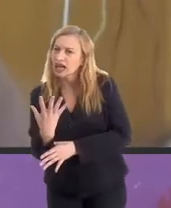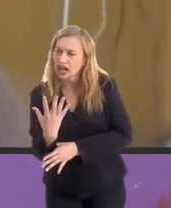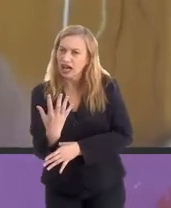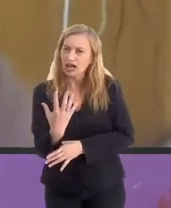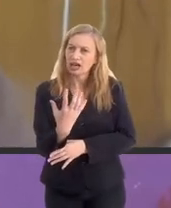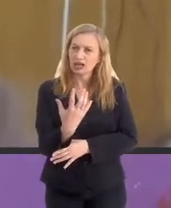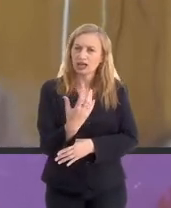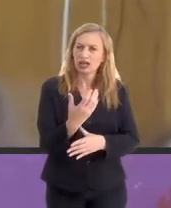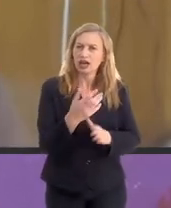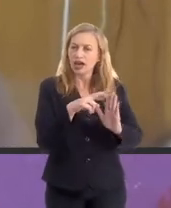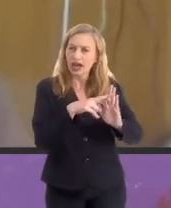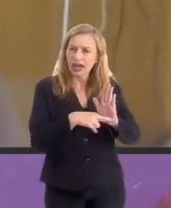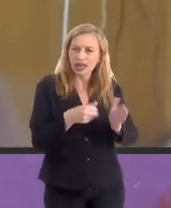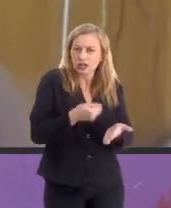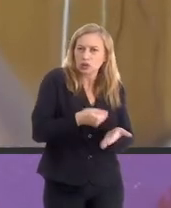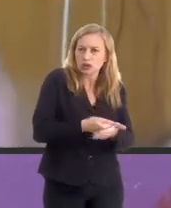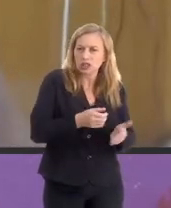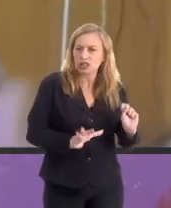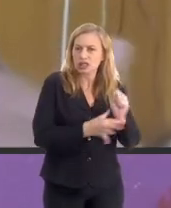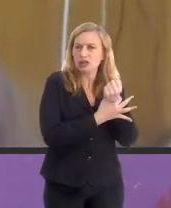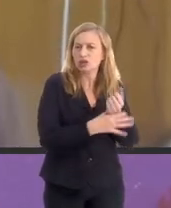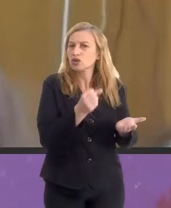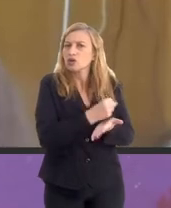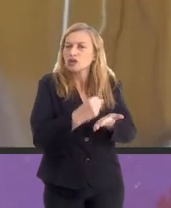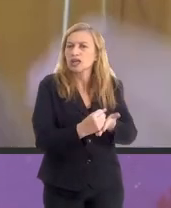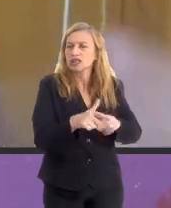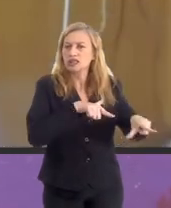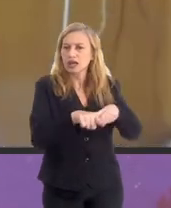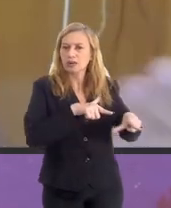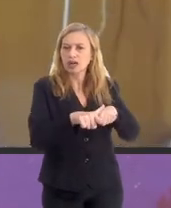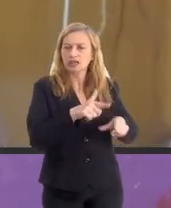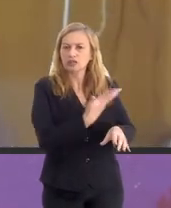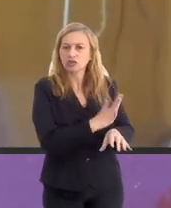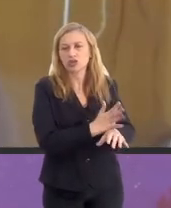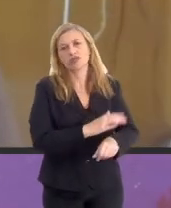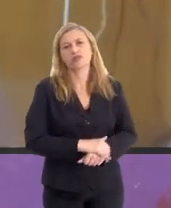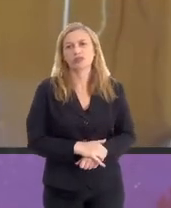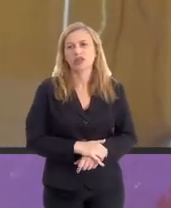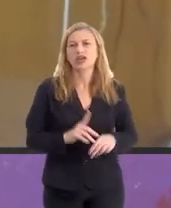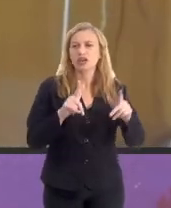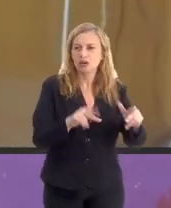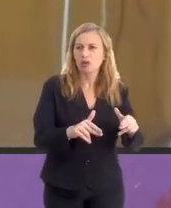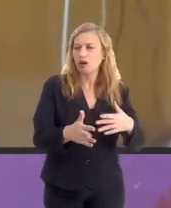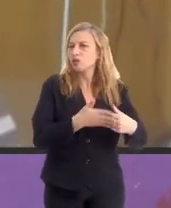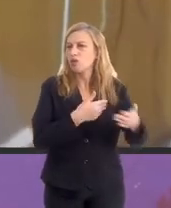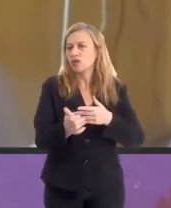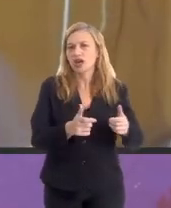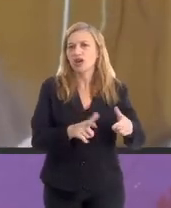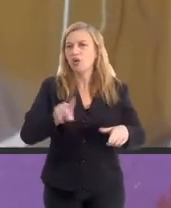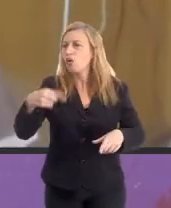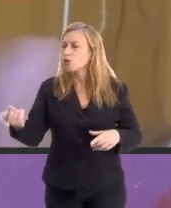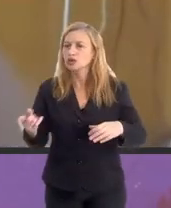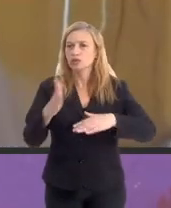criar dispositivos de mais rígido desde segurança os contratos de trabalho feitos com os treinadores como